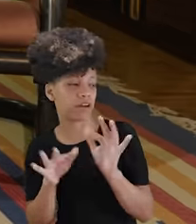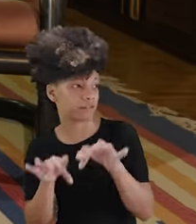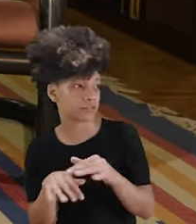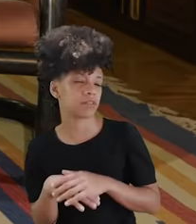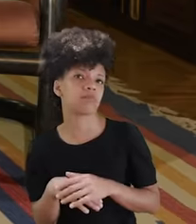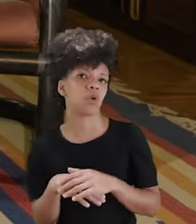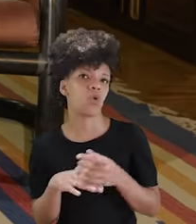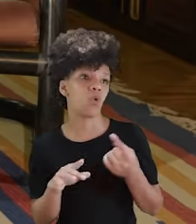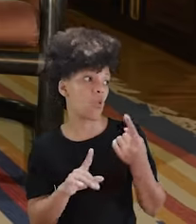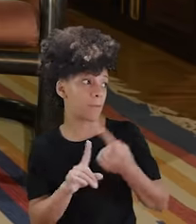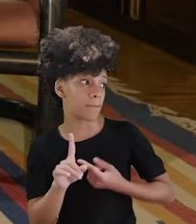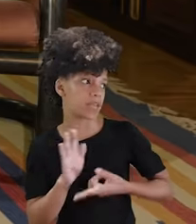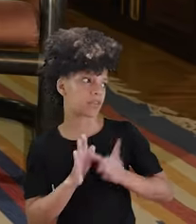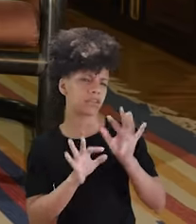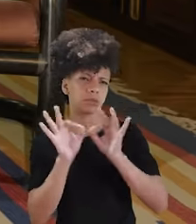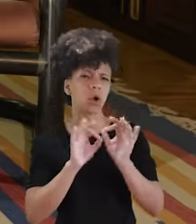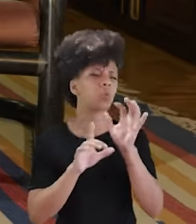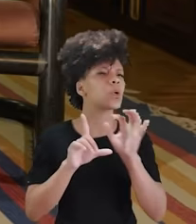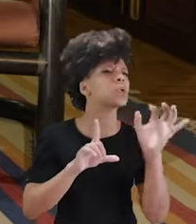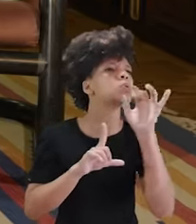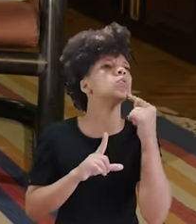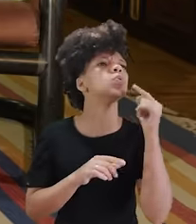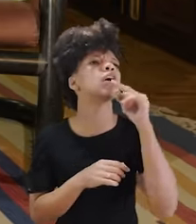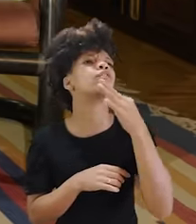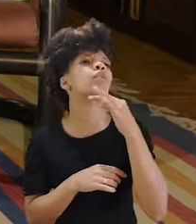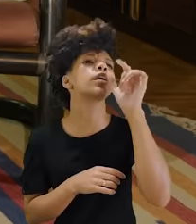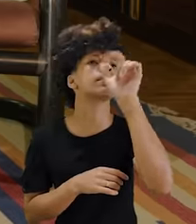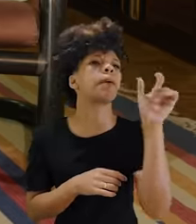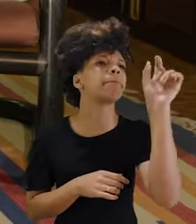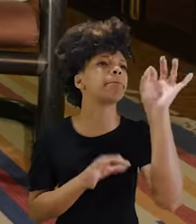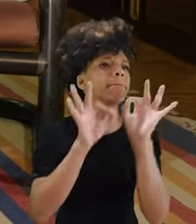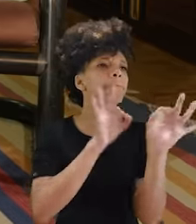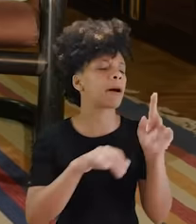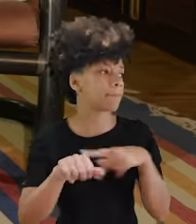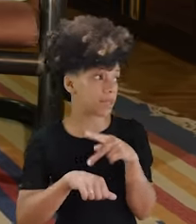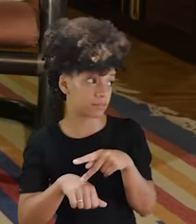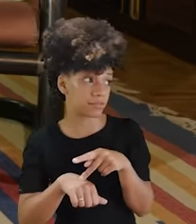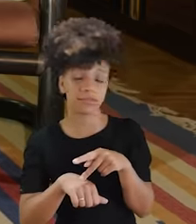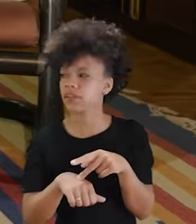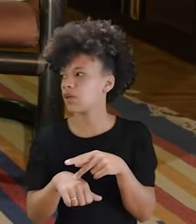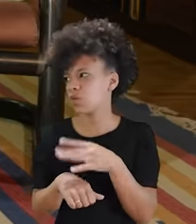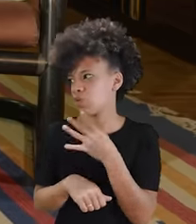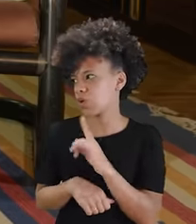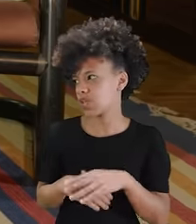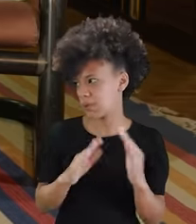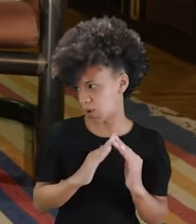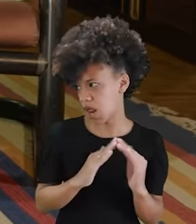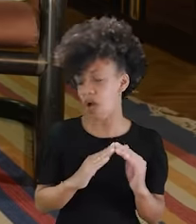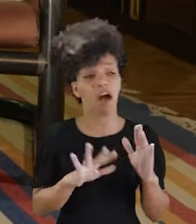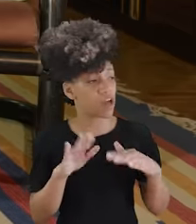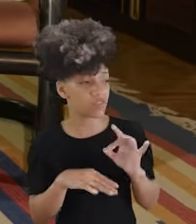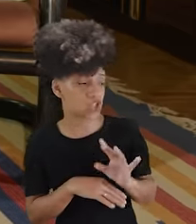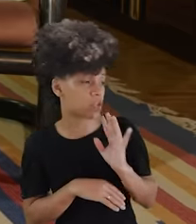país a pia nós passa né conhecer morar às vezes eu só ia para conhecer ficava férias estará e depois de